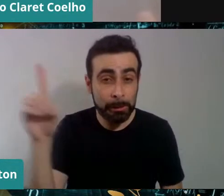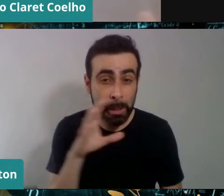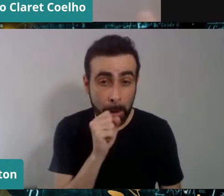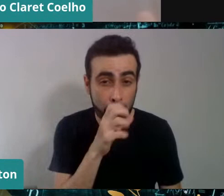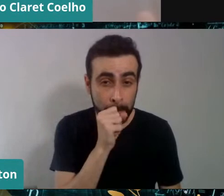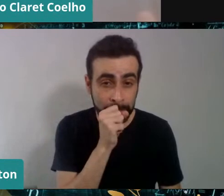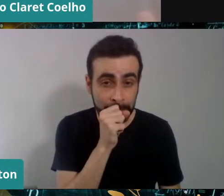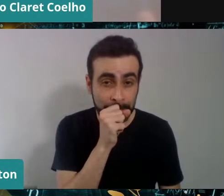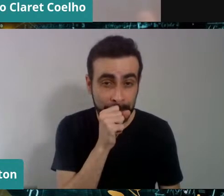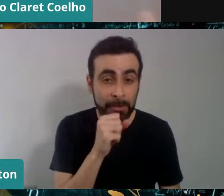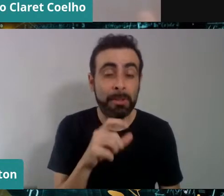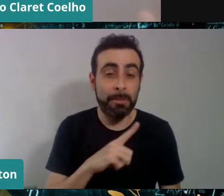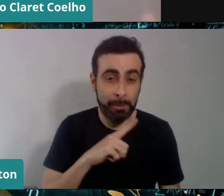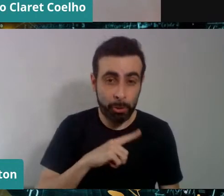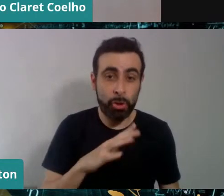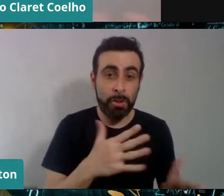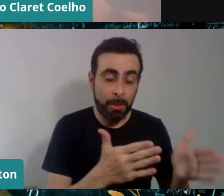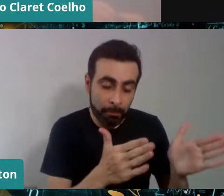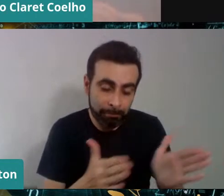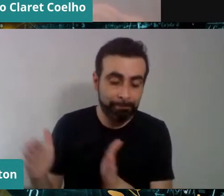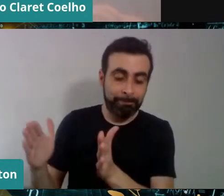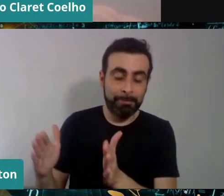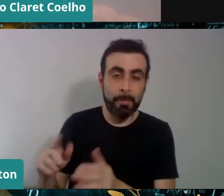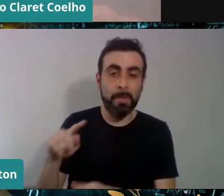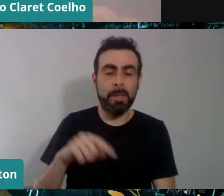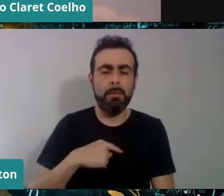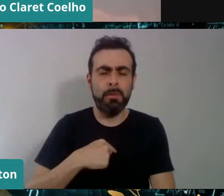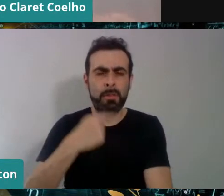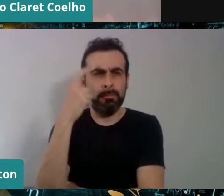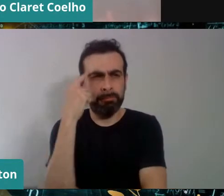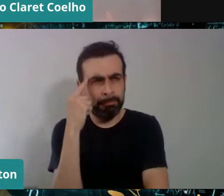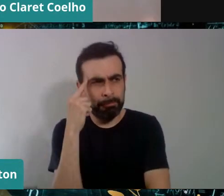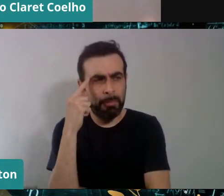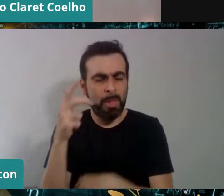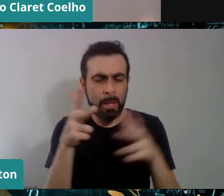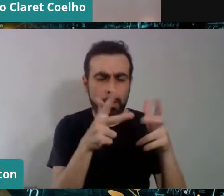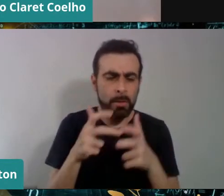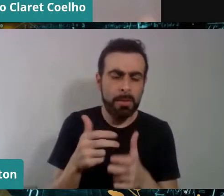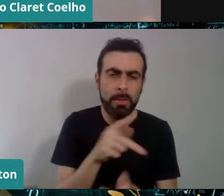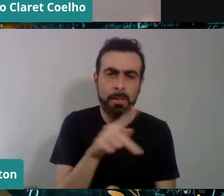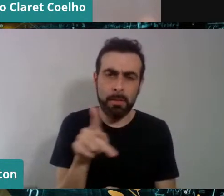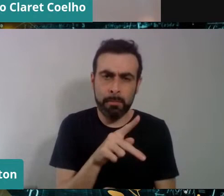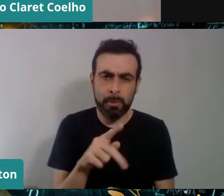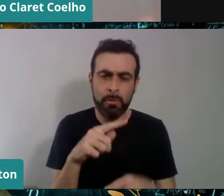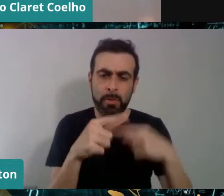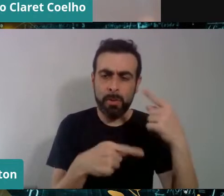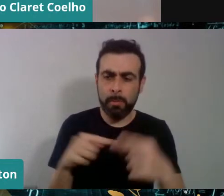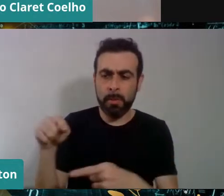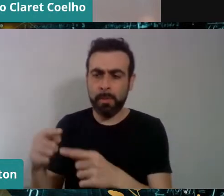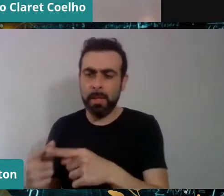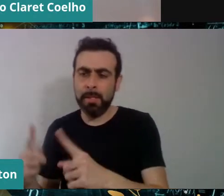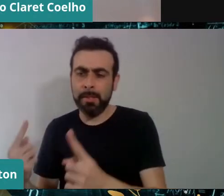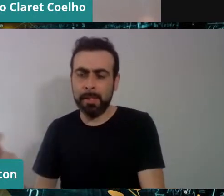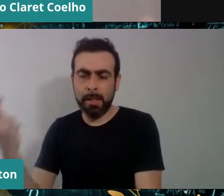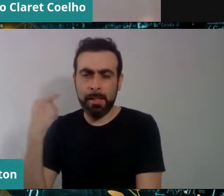então eu depois como professor, né? Senti um pouco como aluno e depois como professor, o seguinte problema, né?